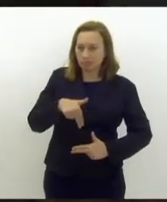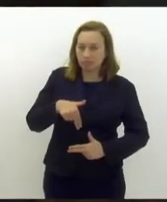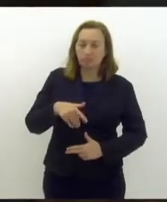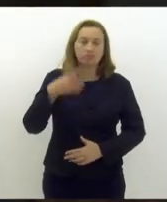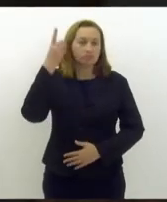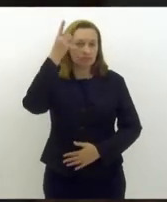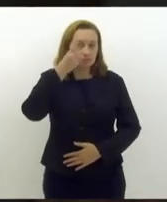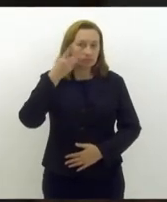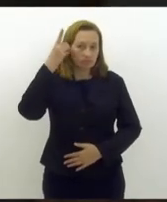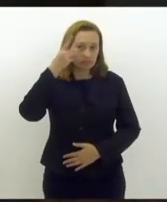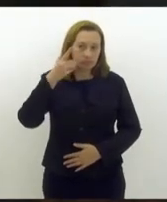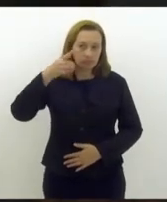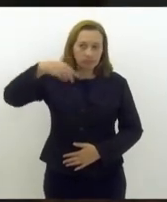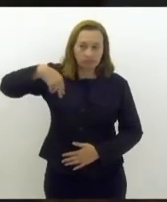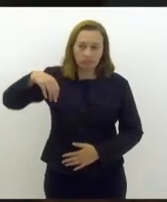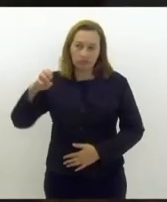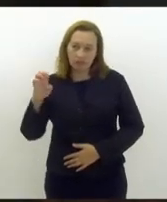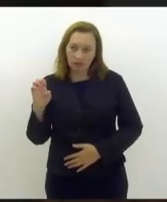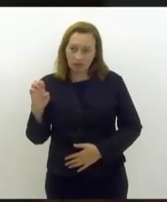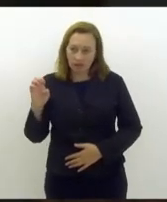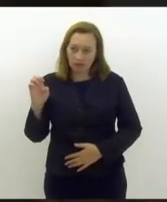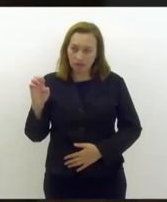Deputado Guilherme